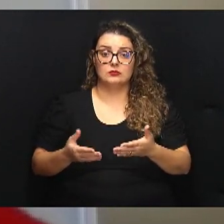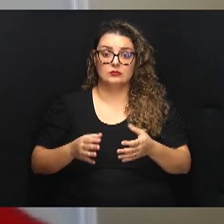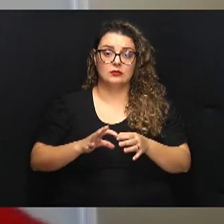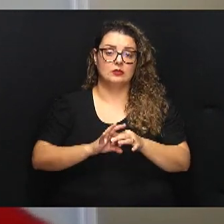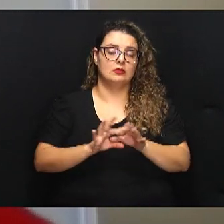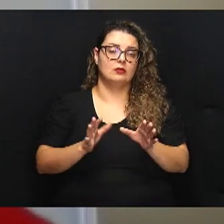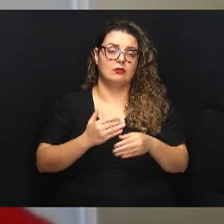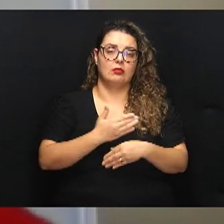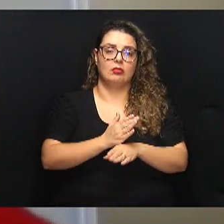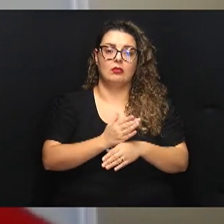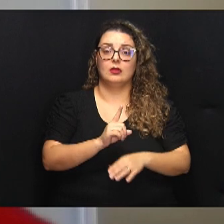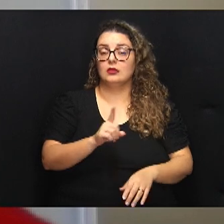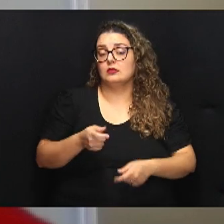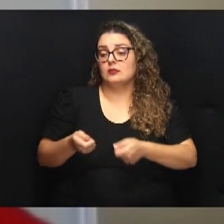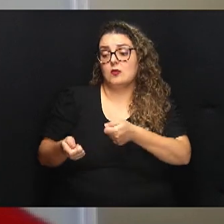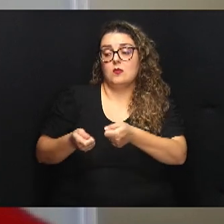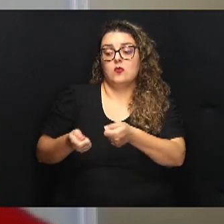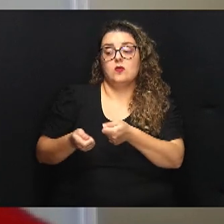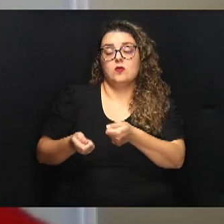não